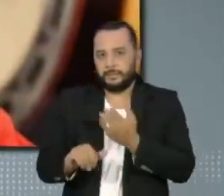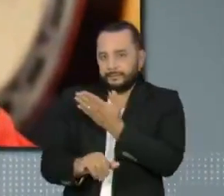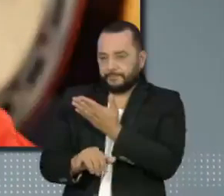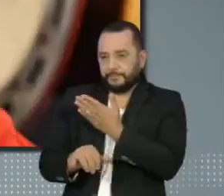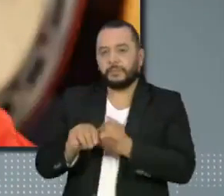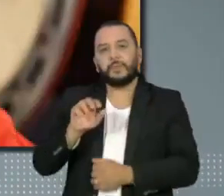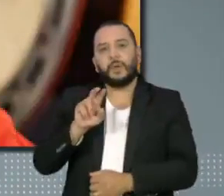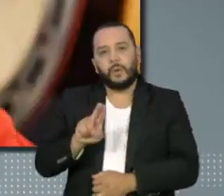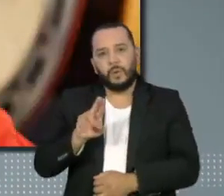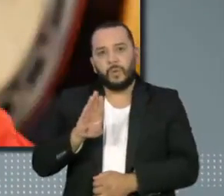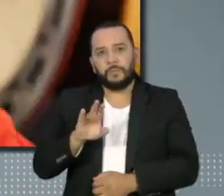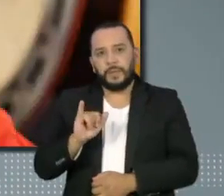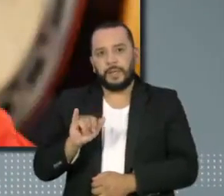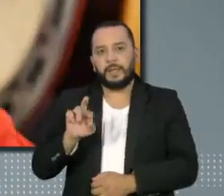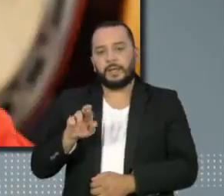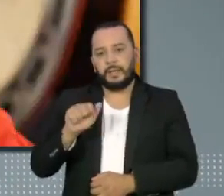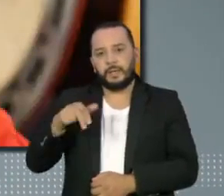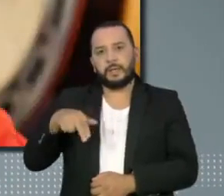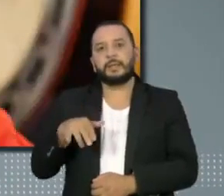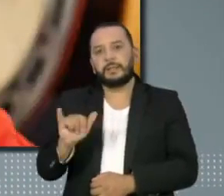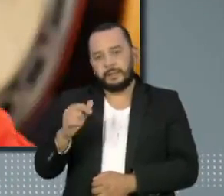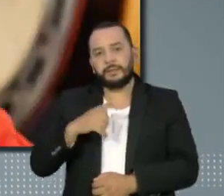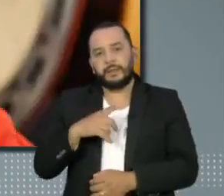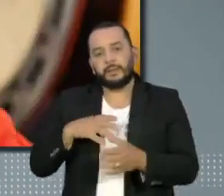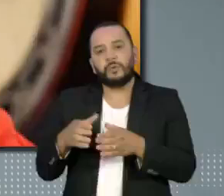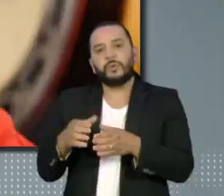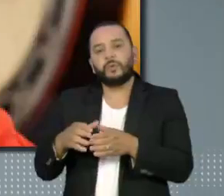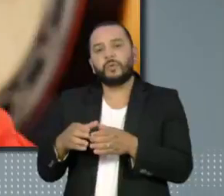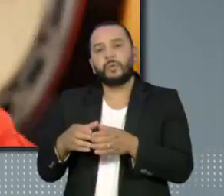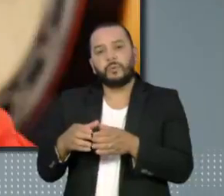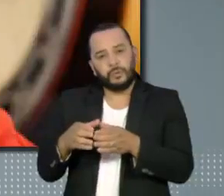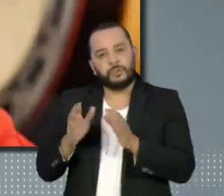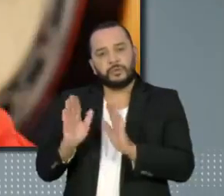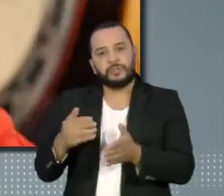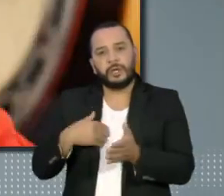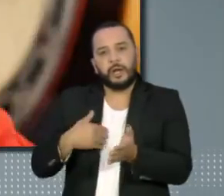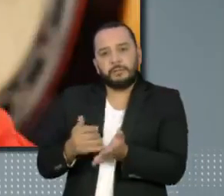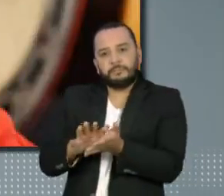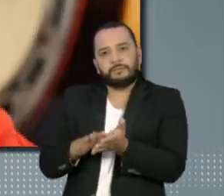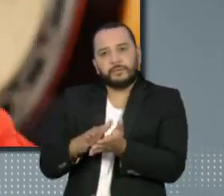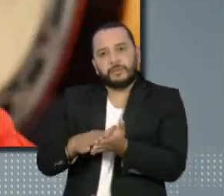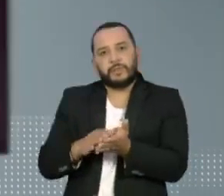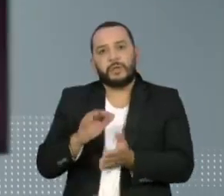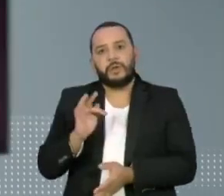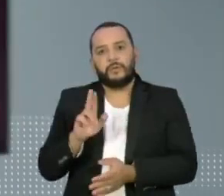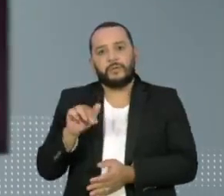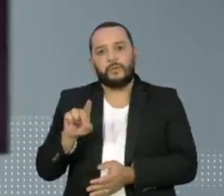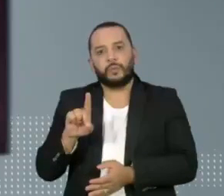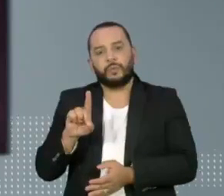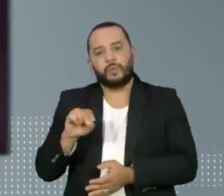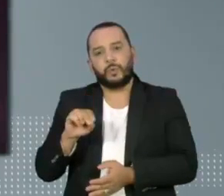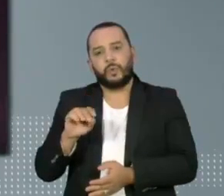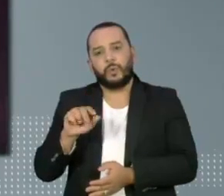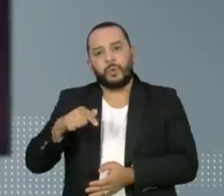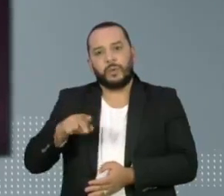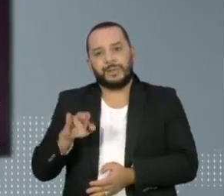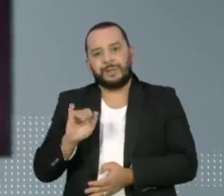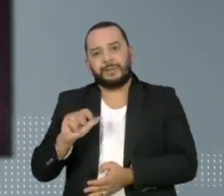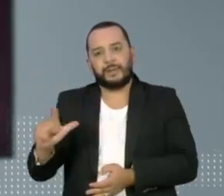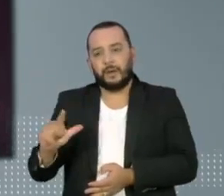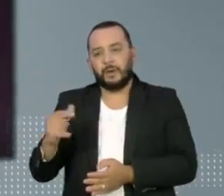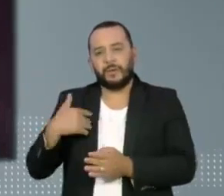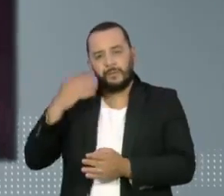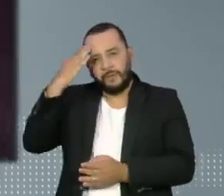do Nascimento foi um dos fundadores do grupo mais influente do samba e do pagode brasileiro a partir do final da década de 70.